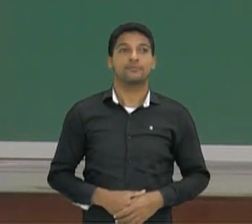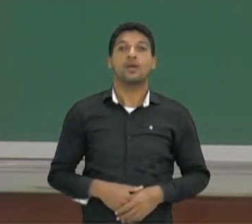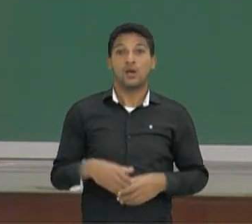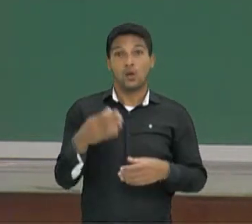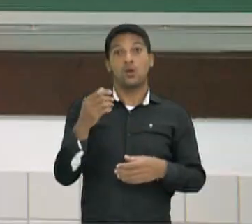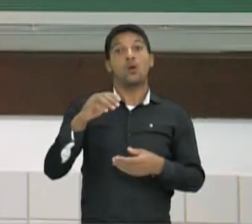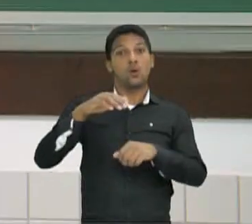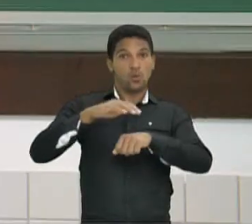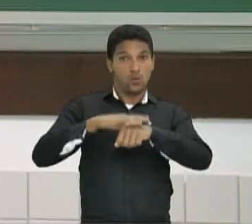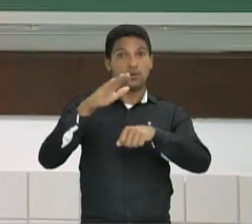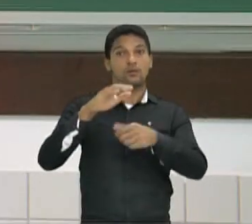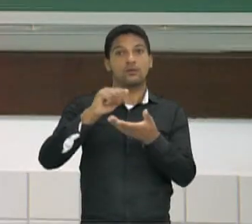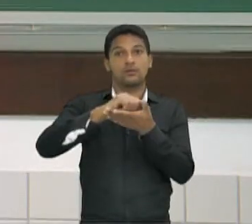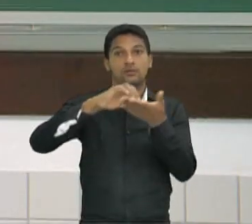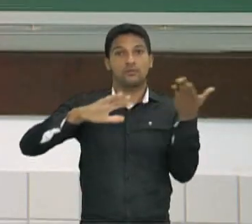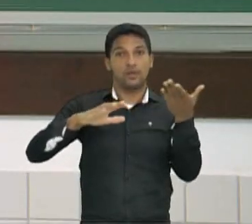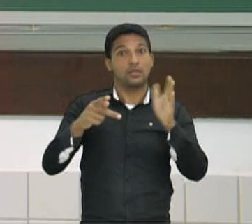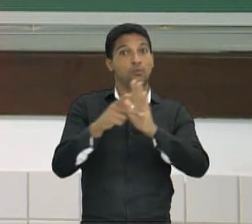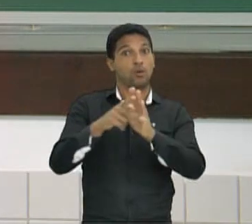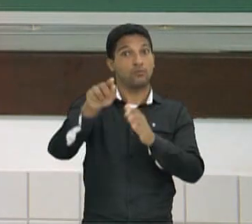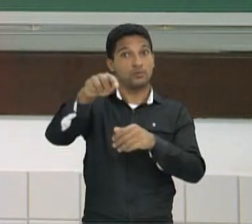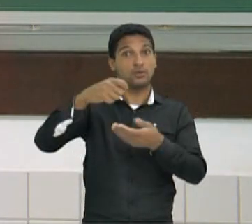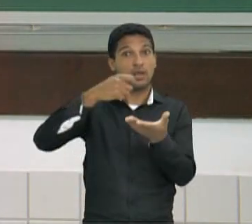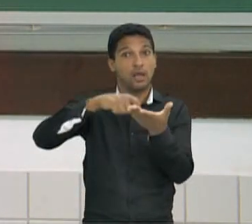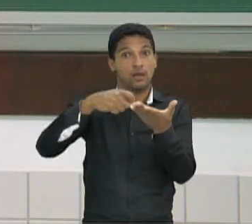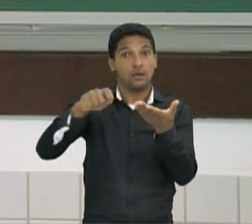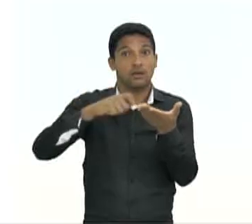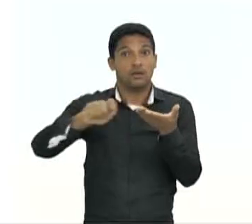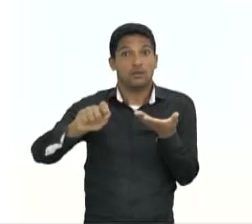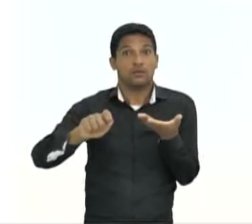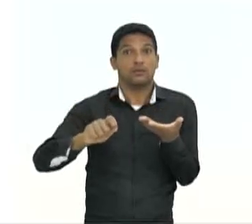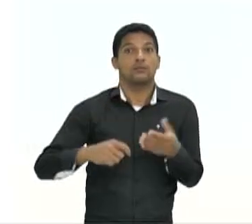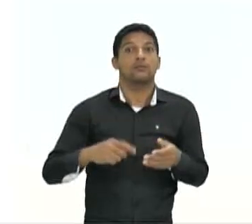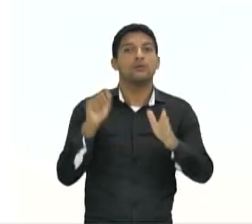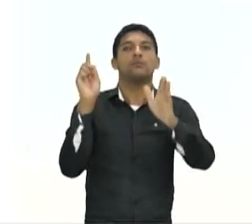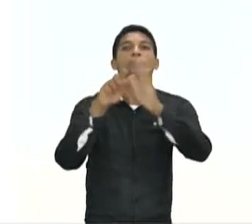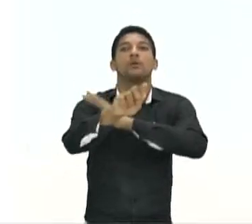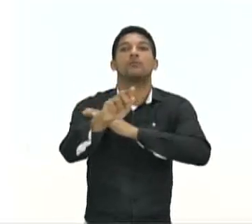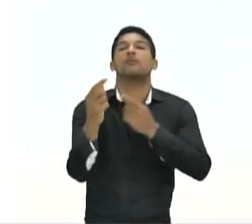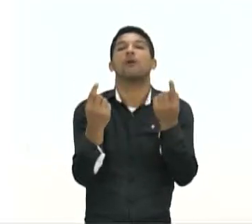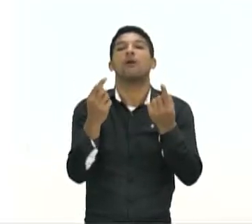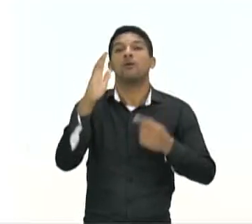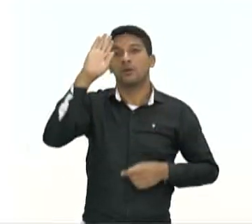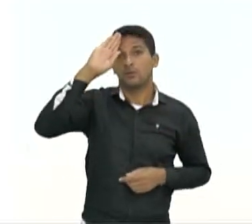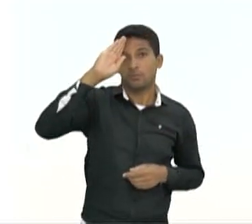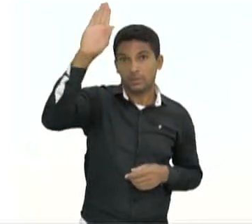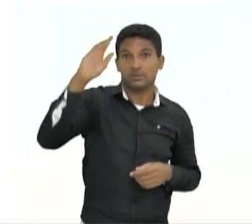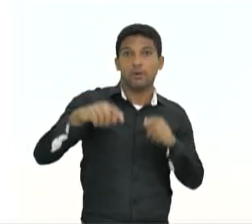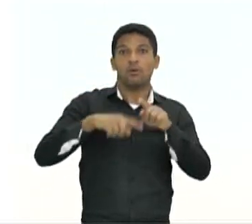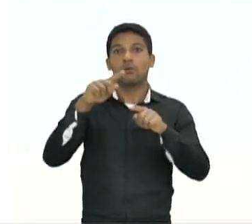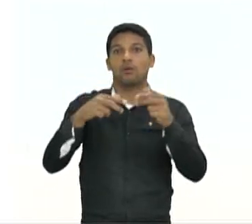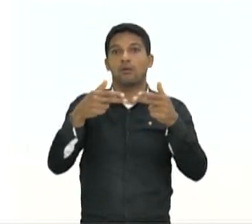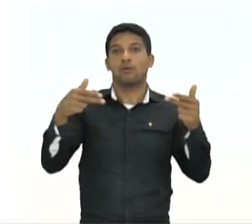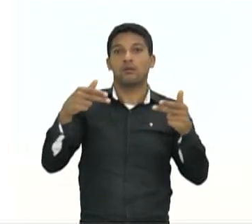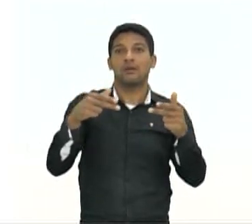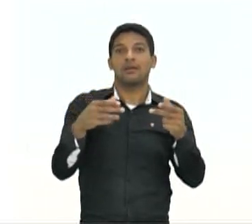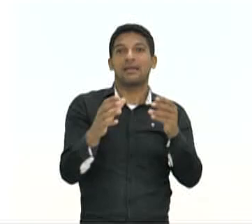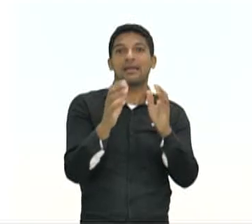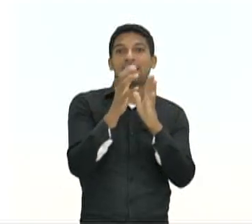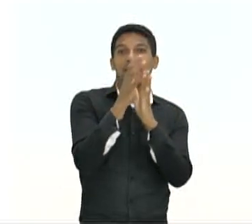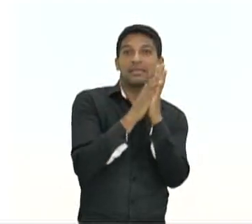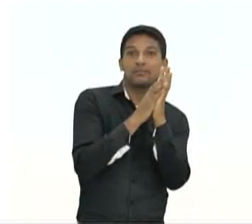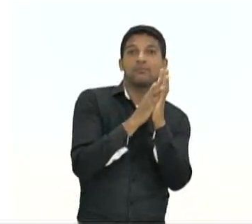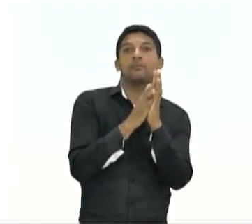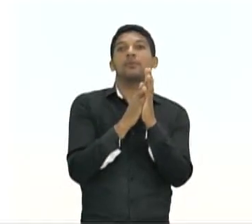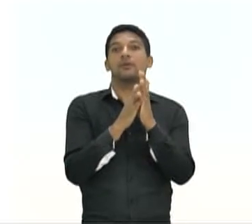uma atividade, dessa vez essa atividade descritiva, né, que fala o seguinte: quais são os principais equipamentos utilizados pela equipe de defesa do